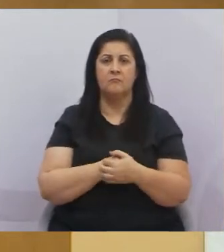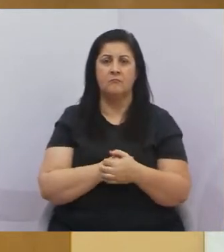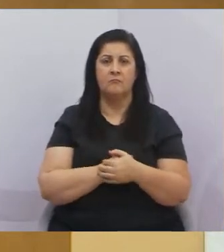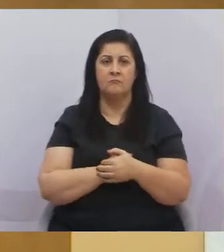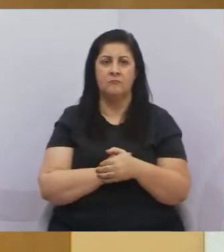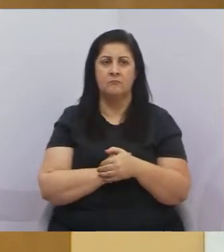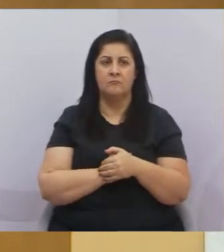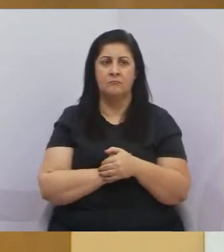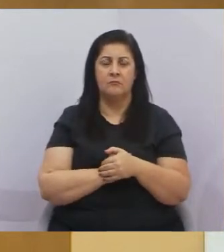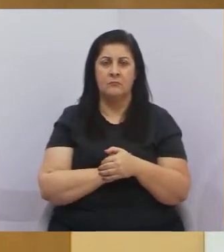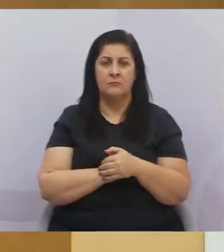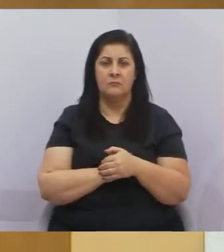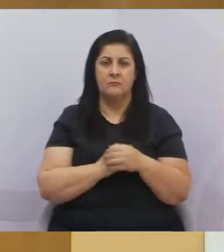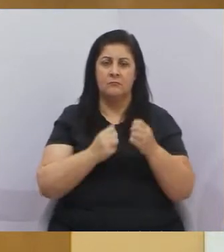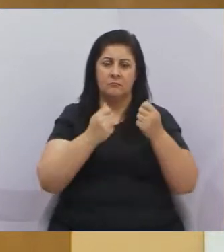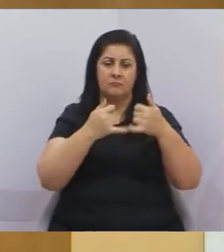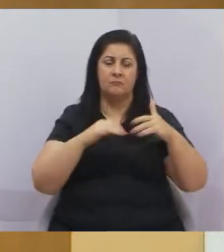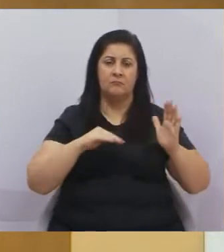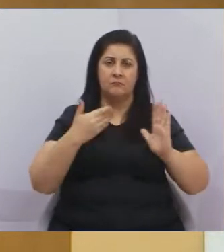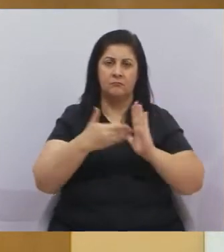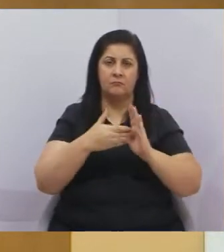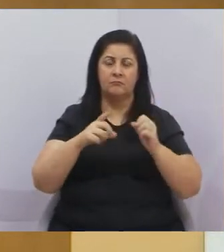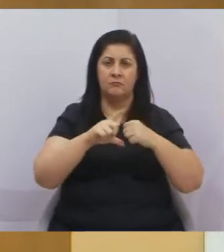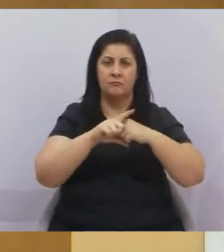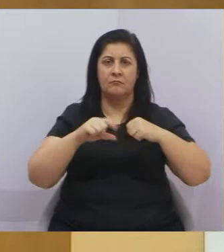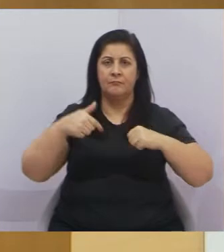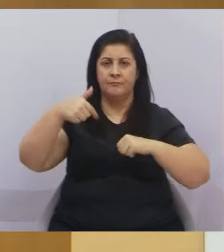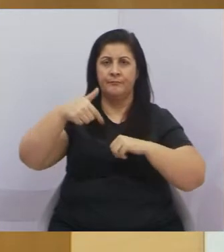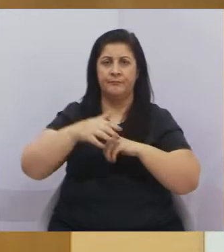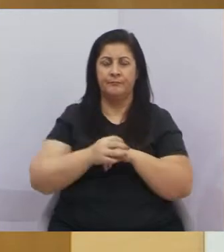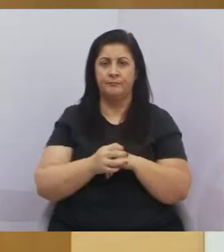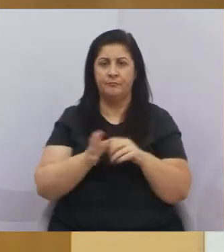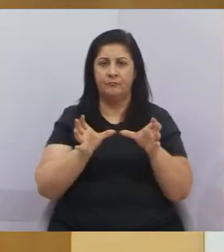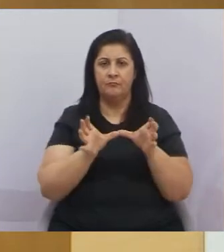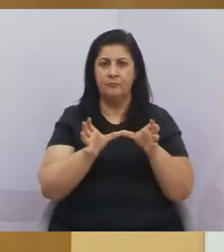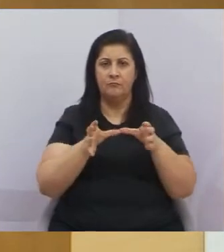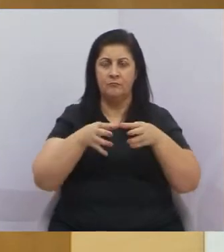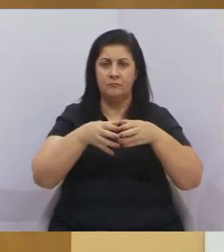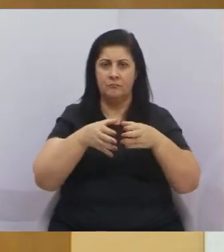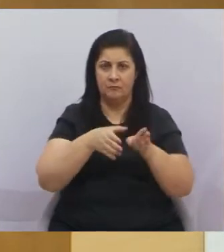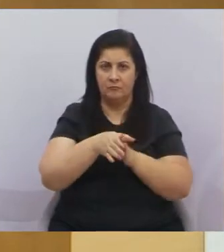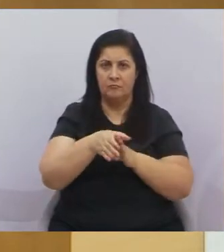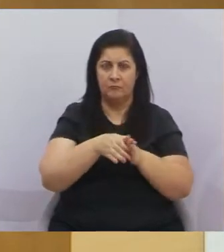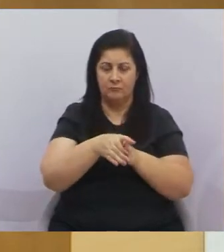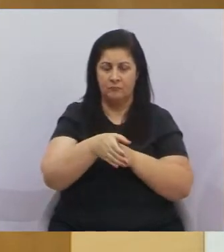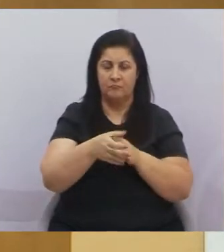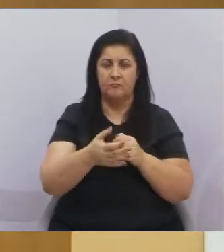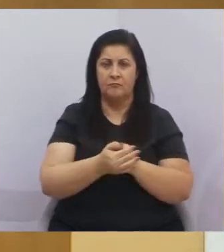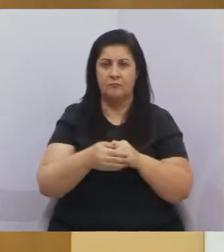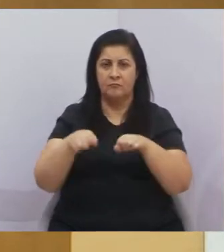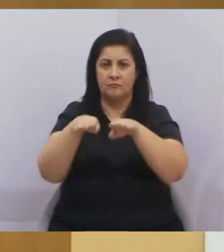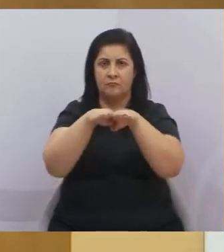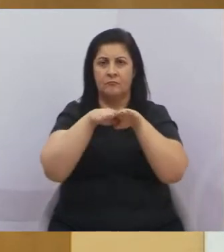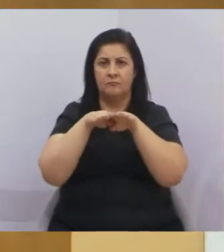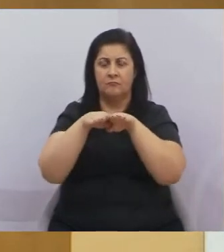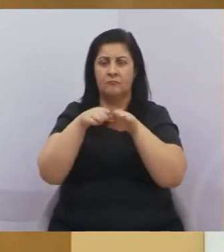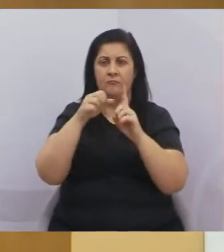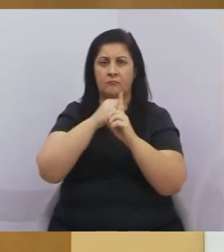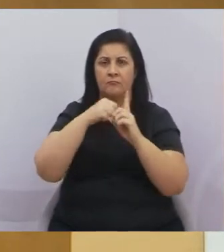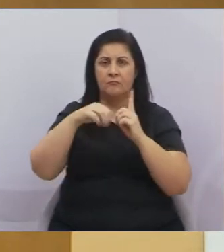Capítulo das Disposições Gerais. Artigo 7º. O Conselho Municipal da Promoção da Igualdade Social,